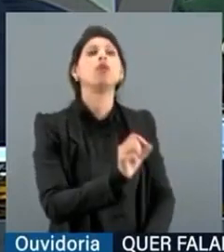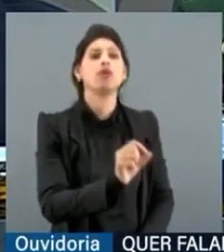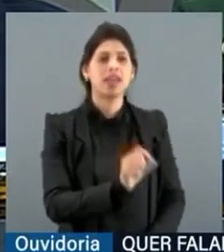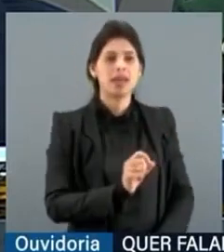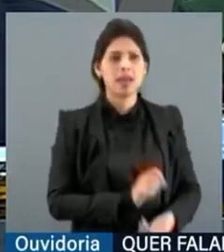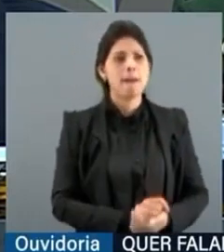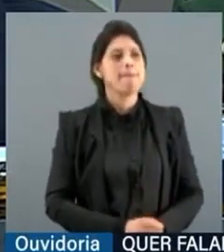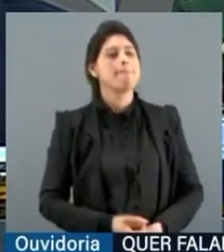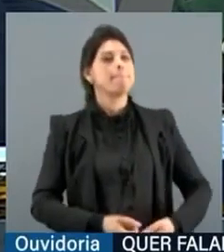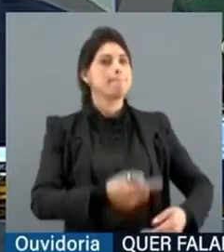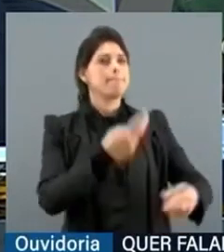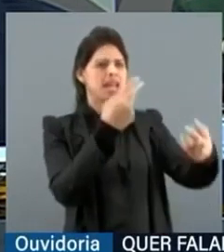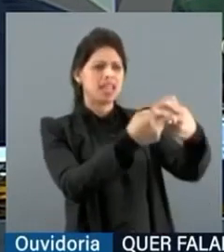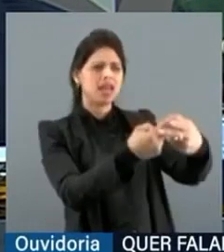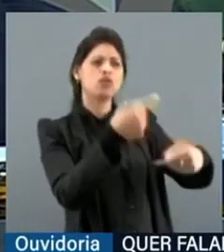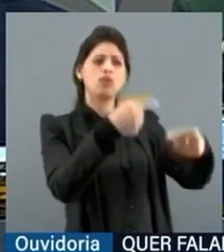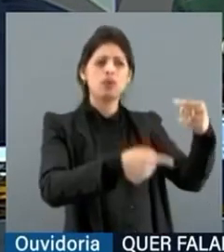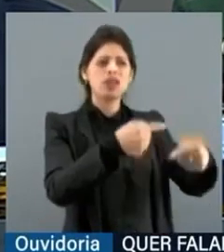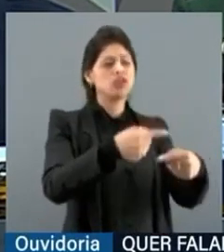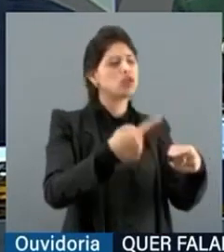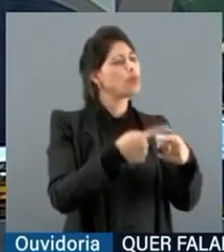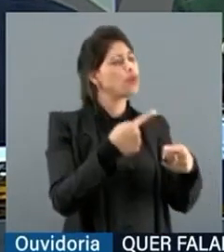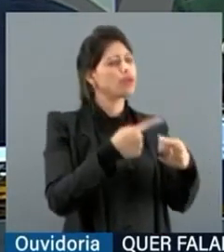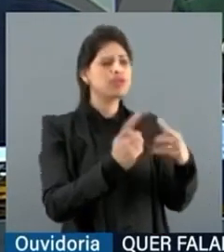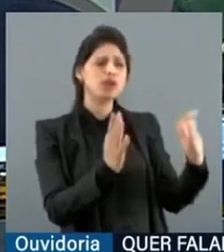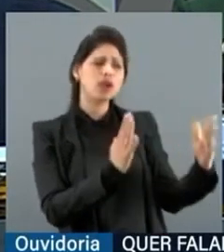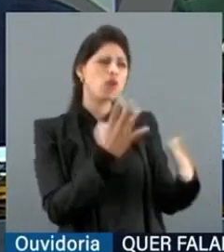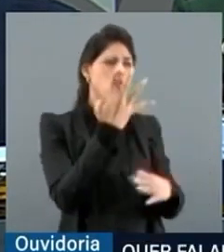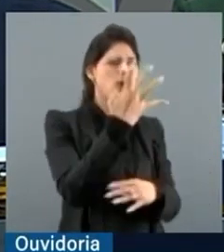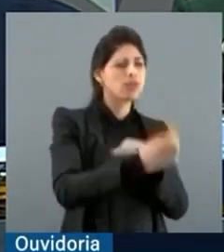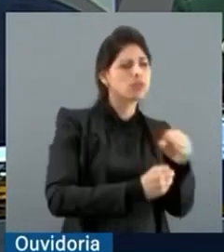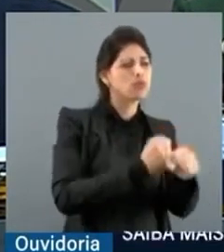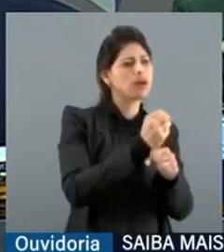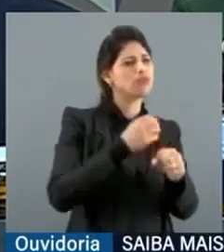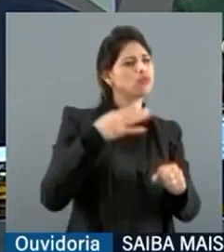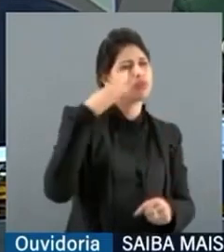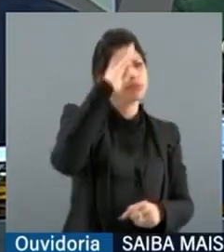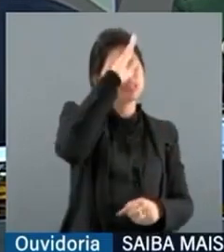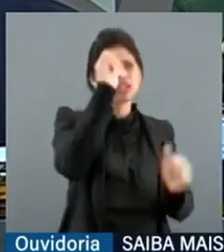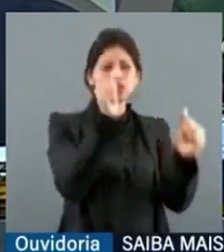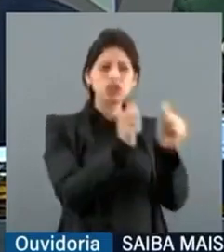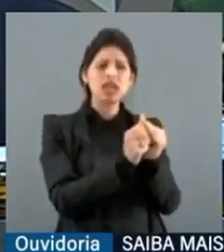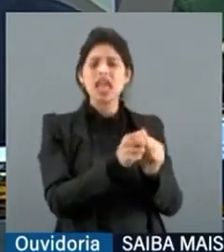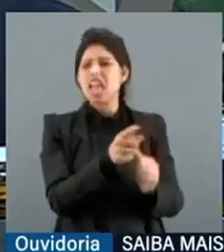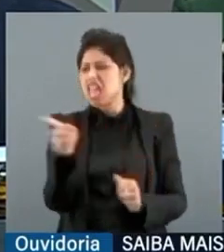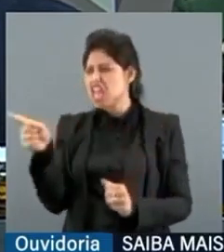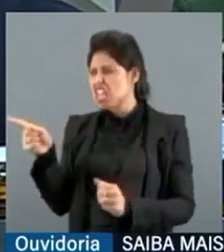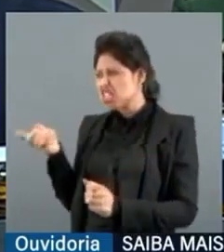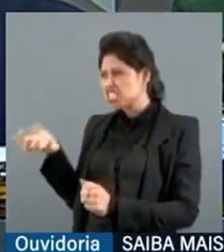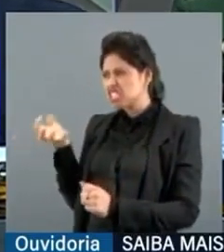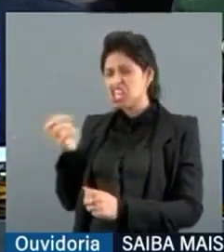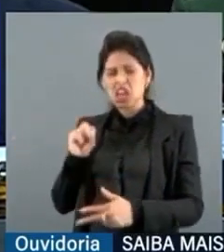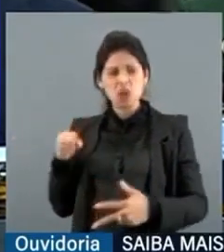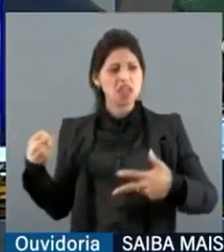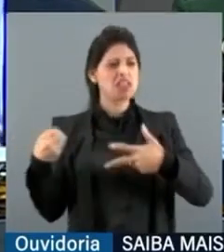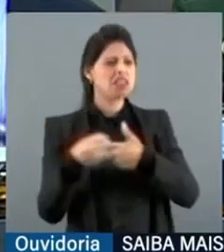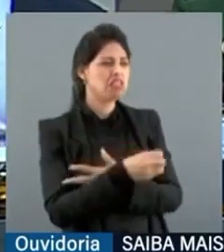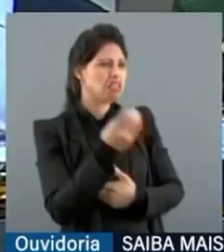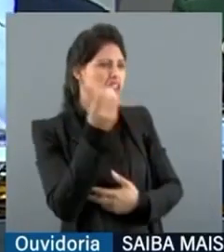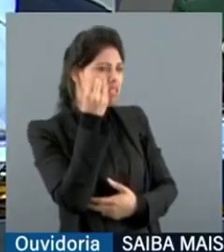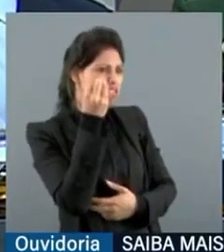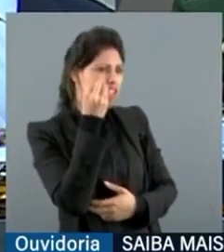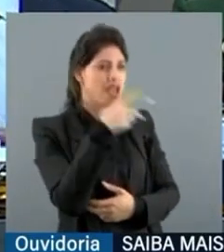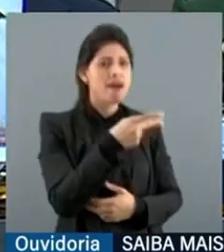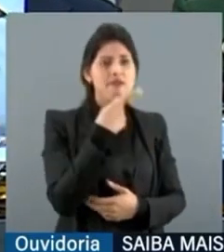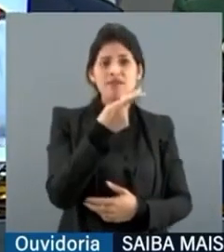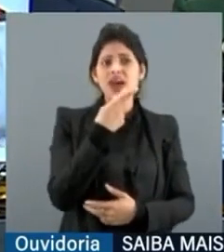confiança do ex-presidente Bolsonaro por 4 anos e querem vincular de todas as formas na questão do dia 8. Mas o que a gente viu aqui até agora é falar da